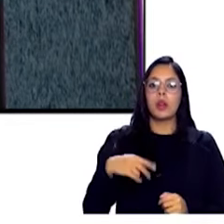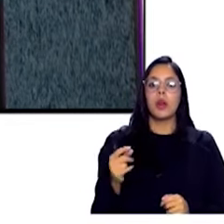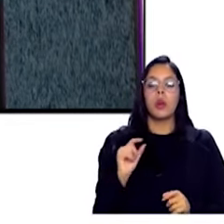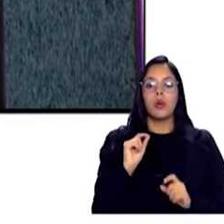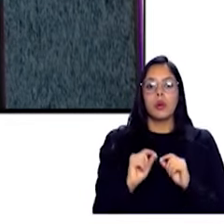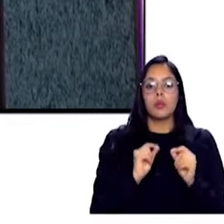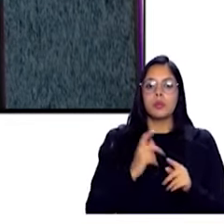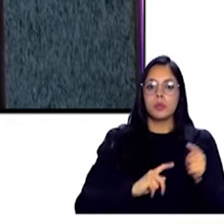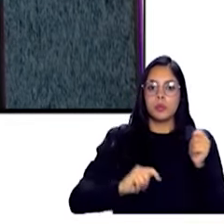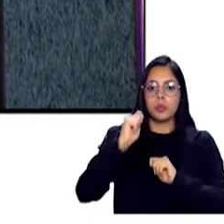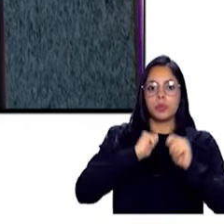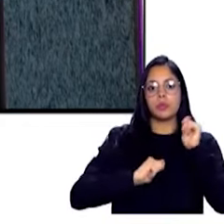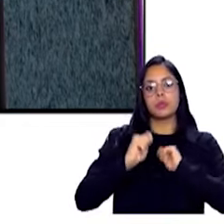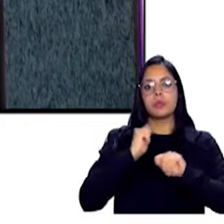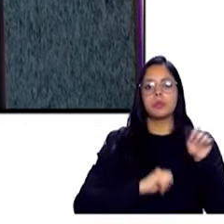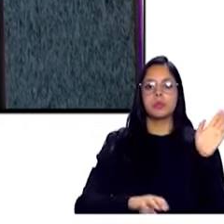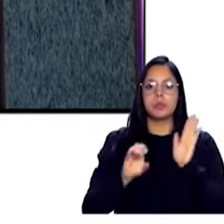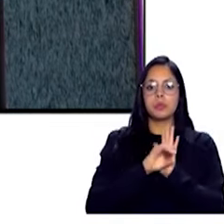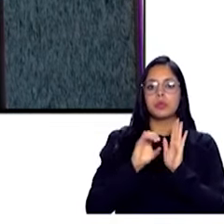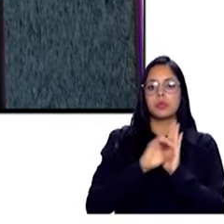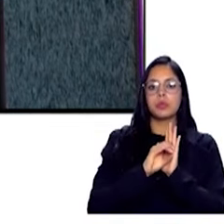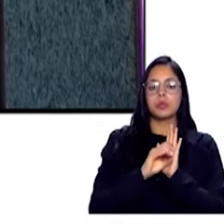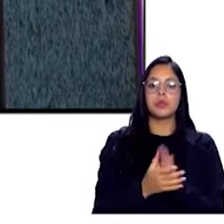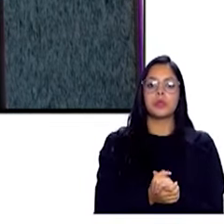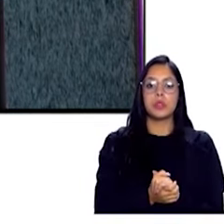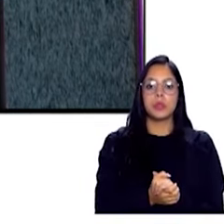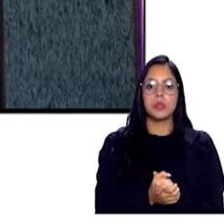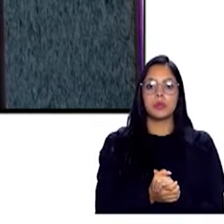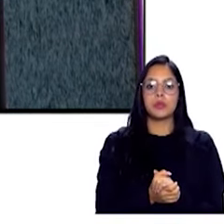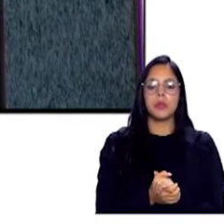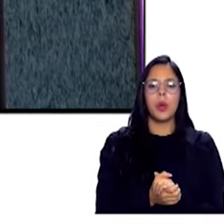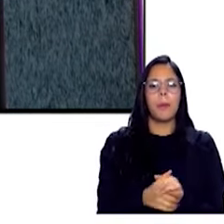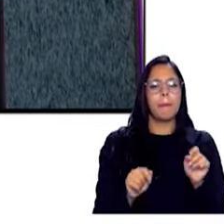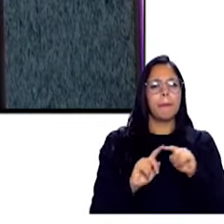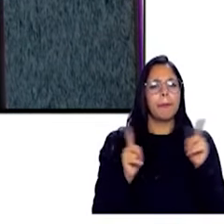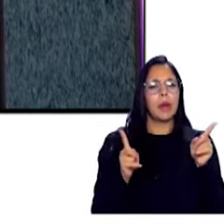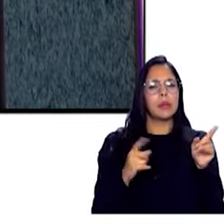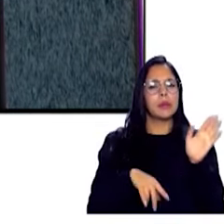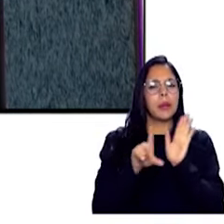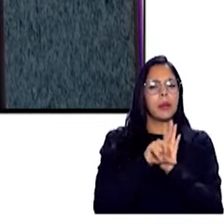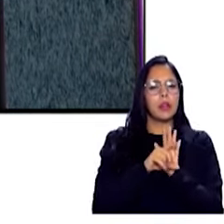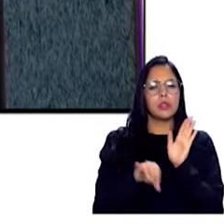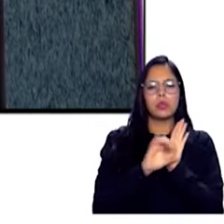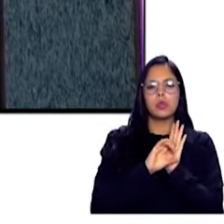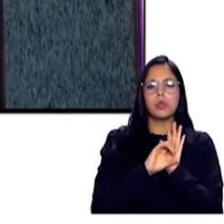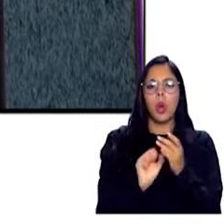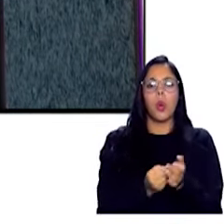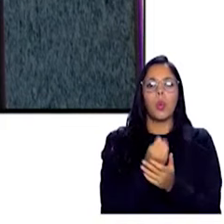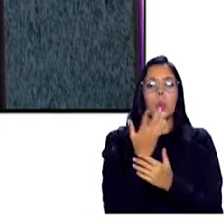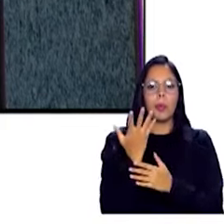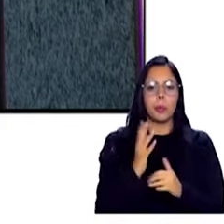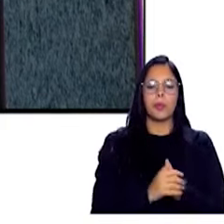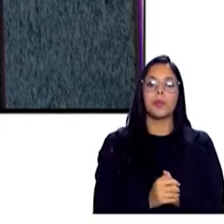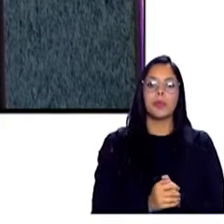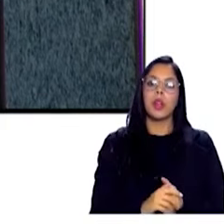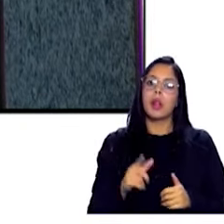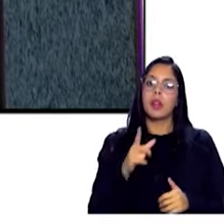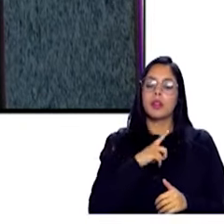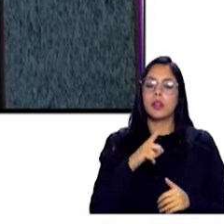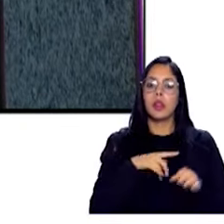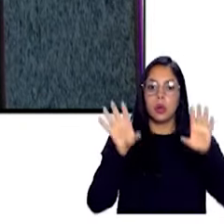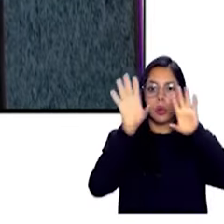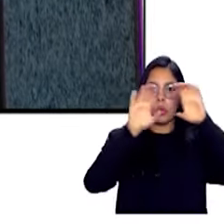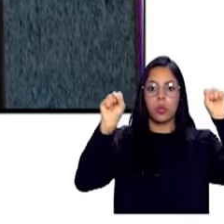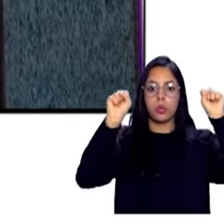controle de constitucionalidade pergunta-se Qual é o objeto do controle de constitucionalidade a corte constitucional